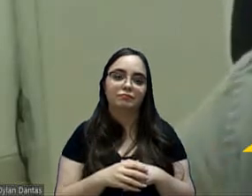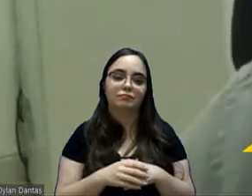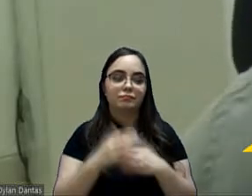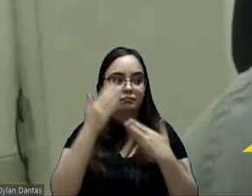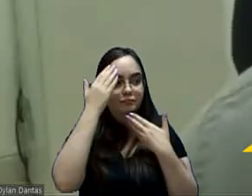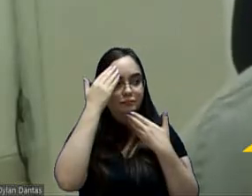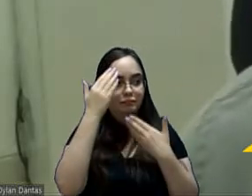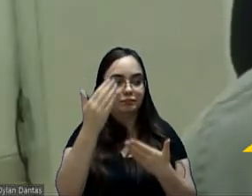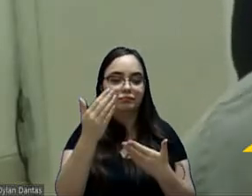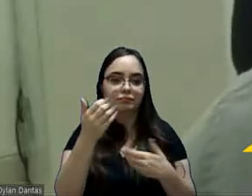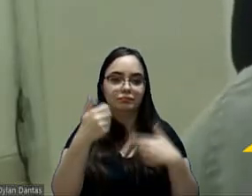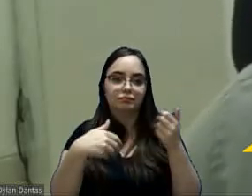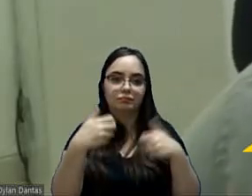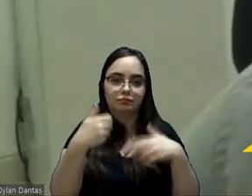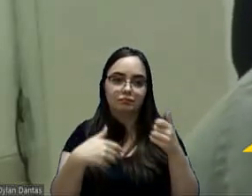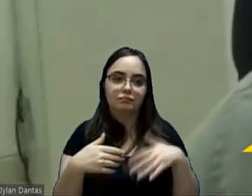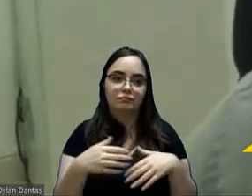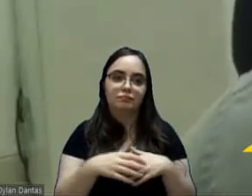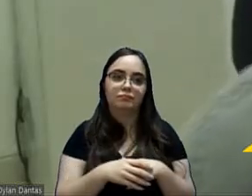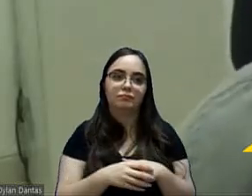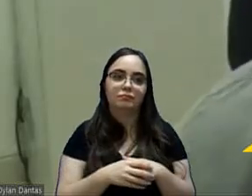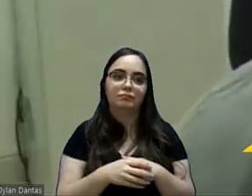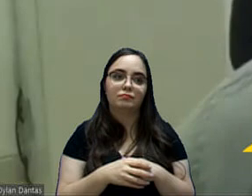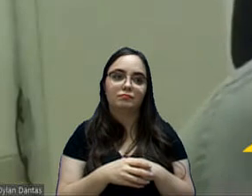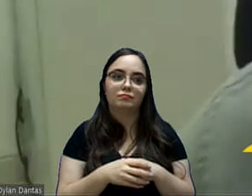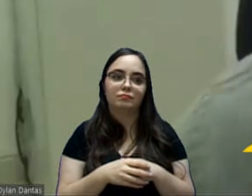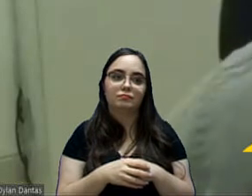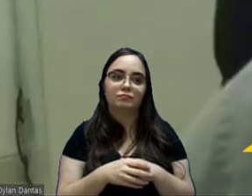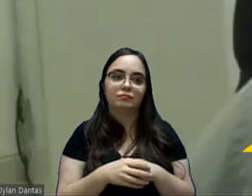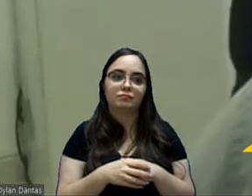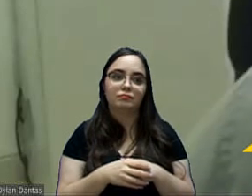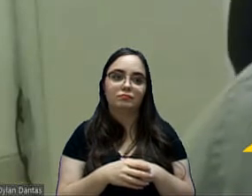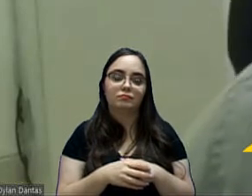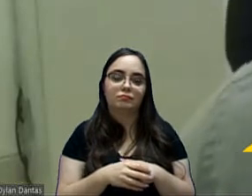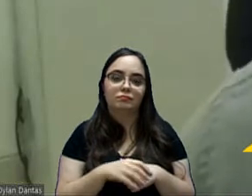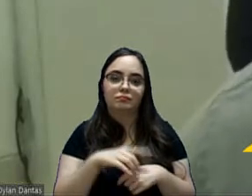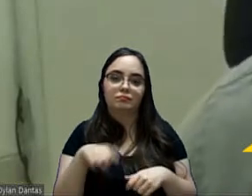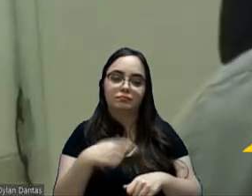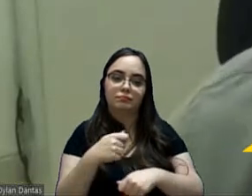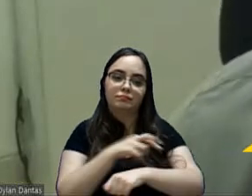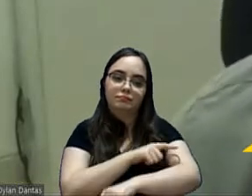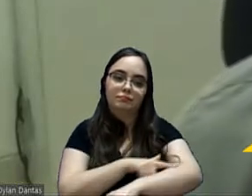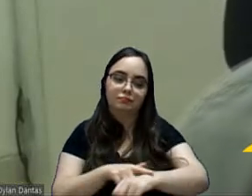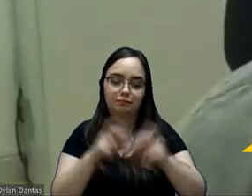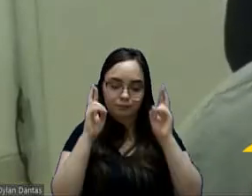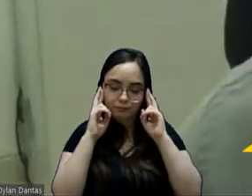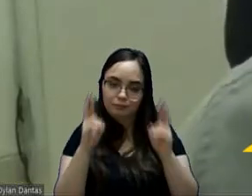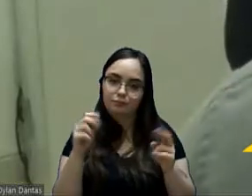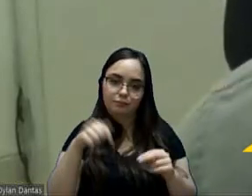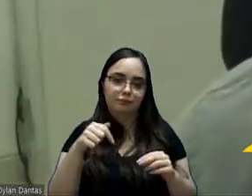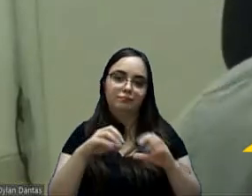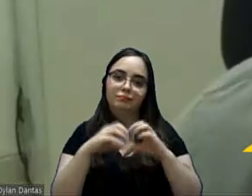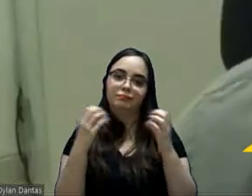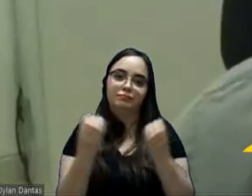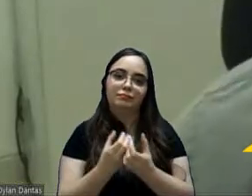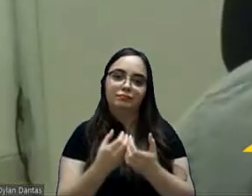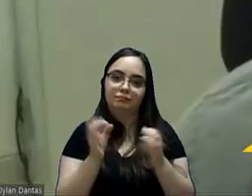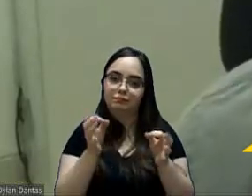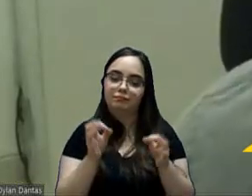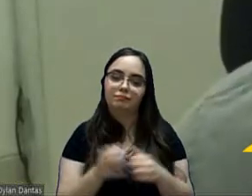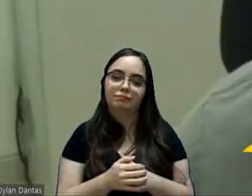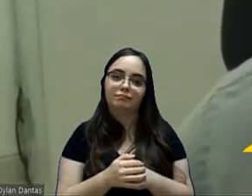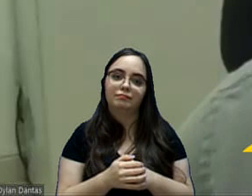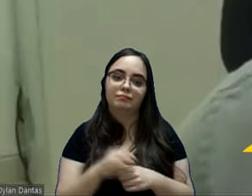muito obrigado pelas considerações, professor Donizete. O respeito ele tem que ser mútuo aqui na Câmara, tá bom?